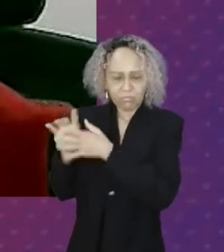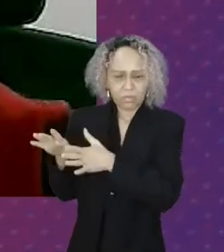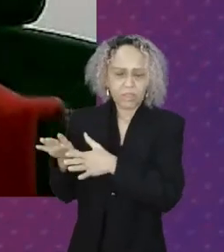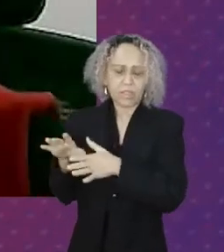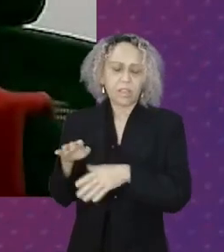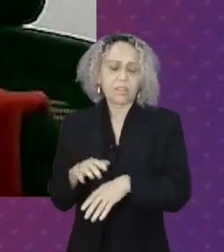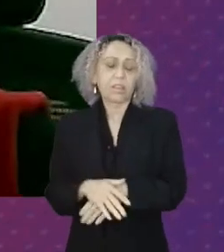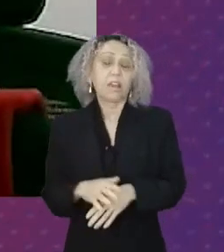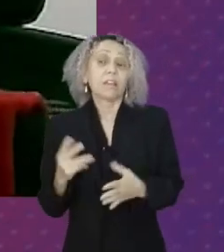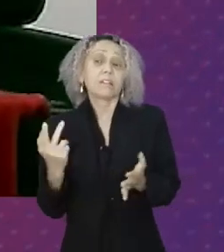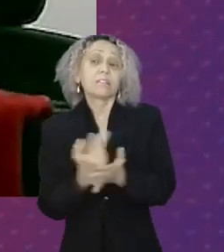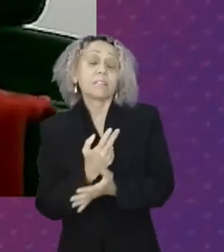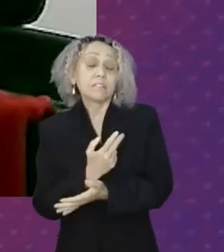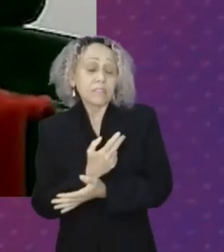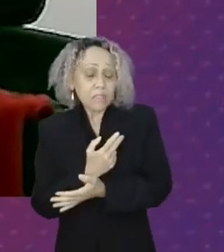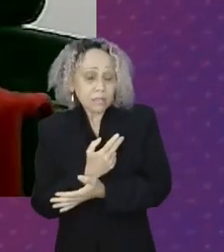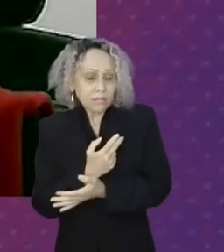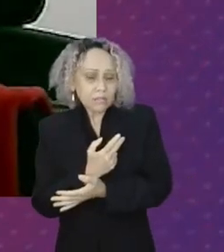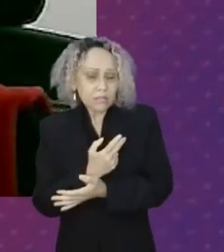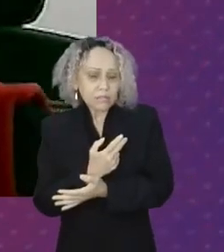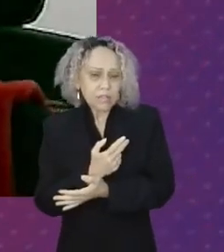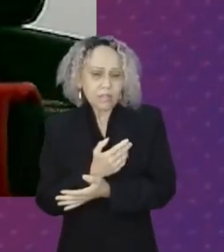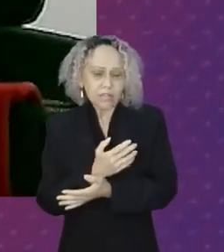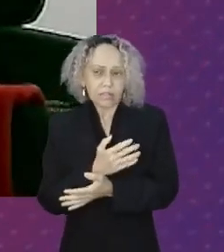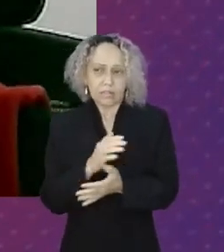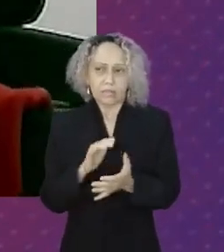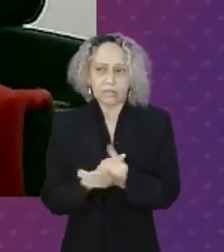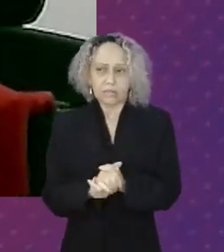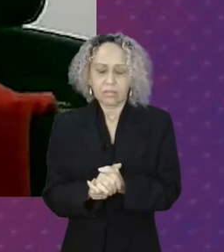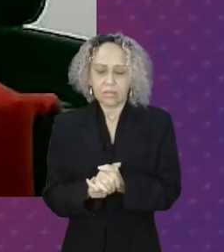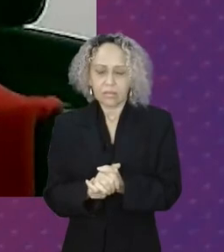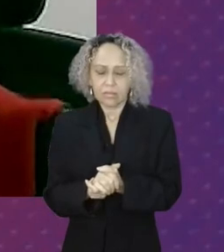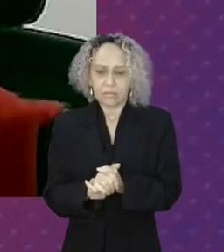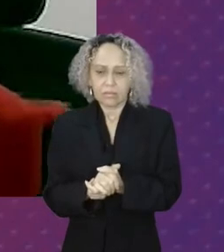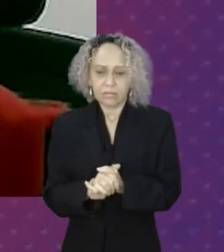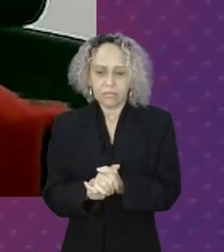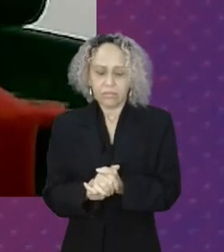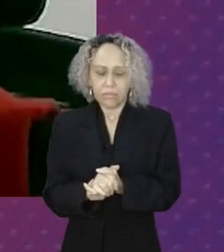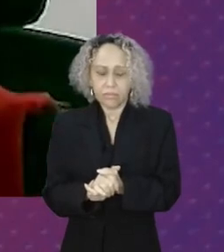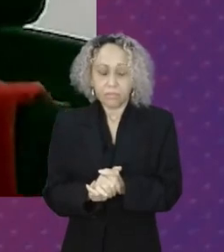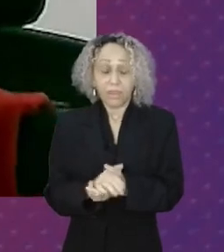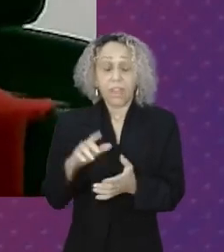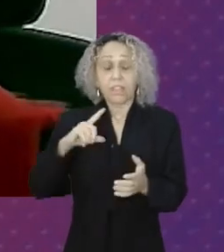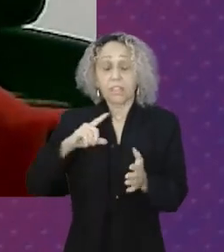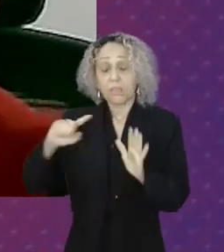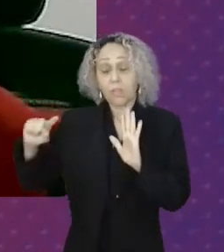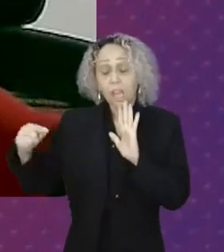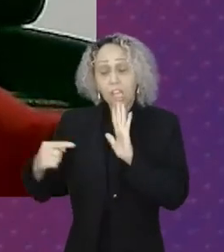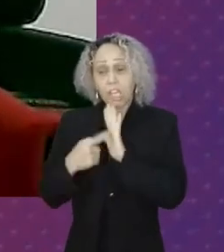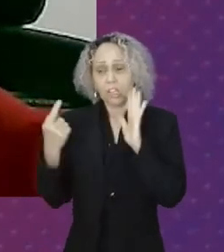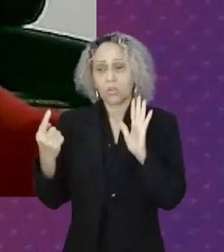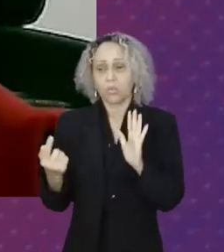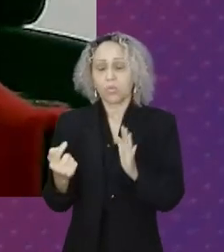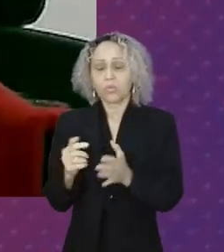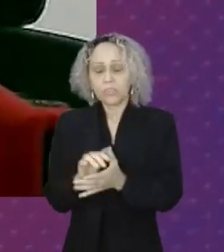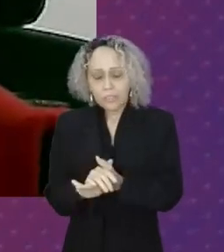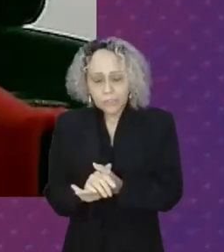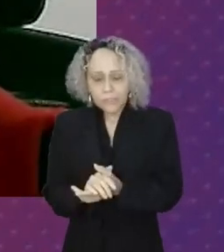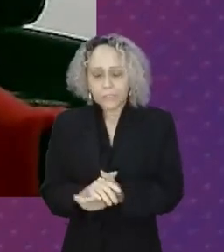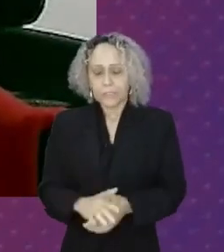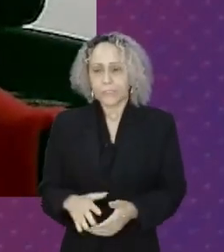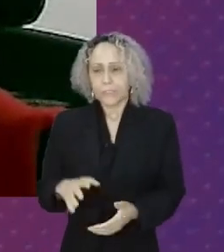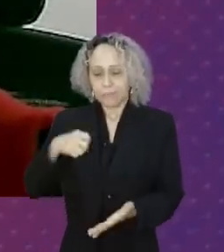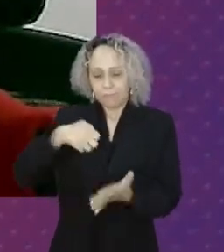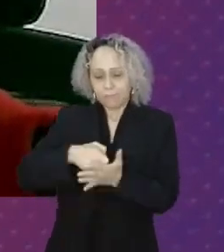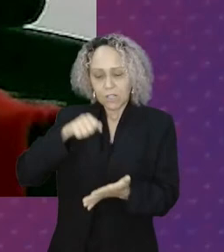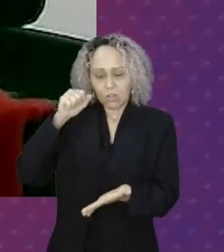fatos. Uma denúncia que uma condenação que não transitou em julgado